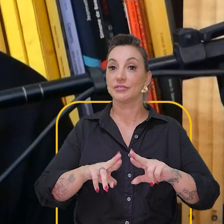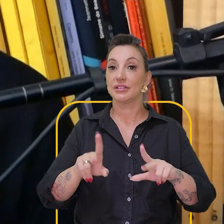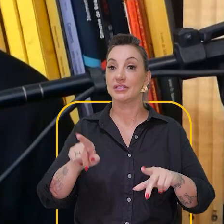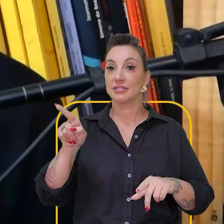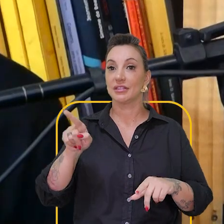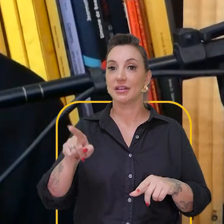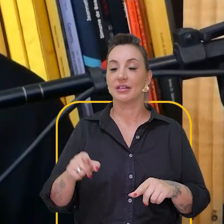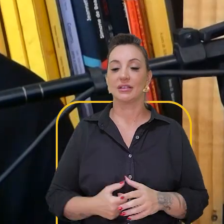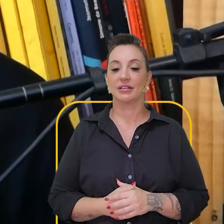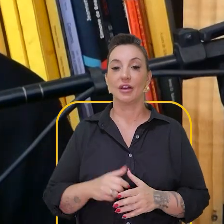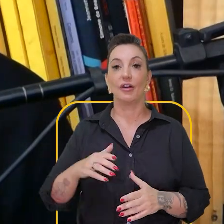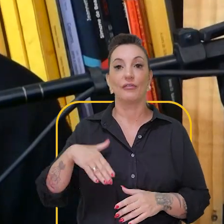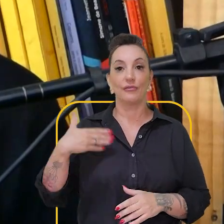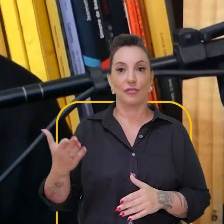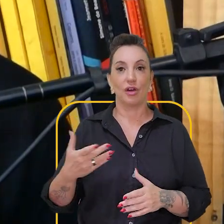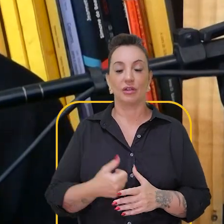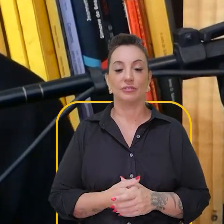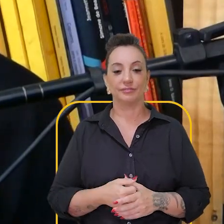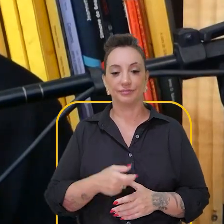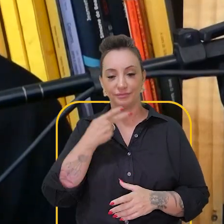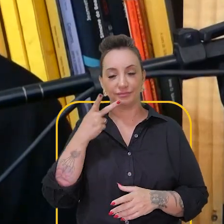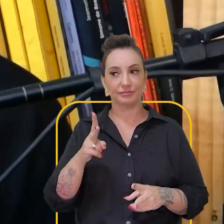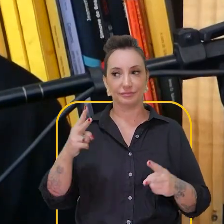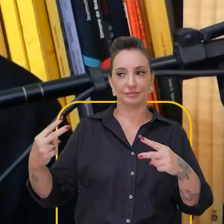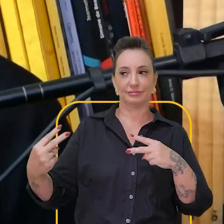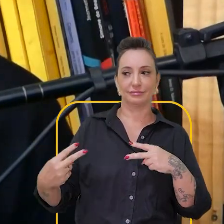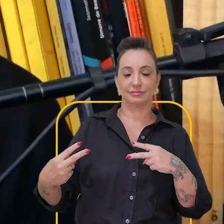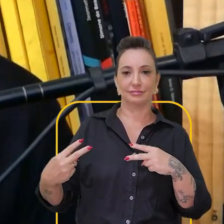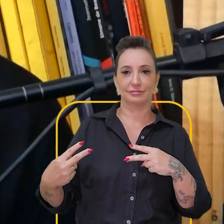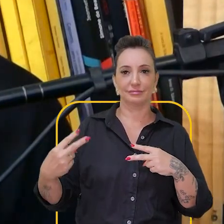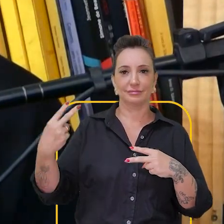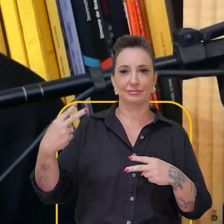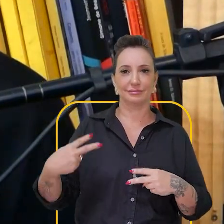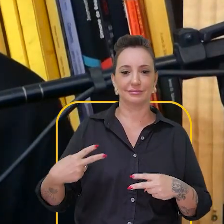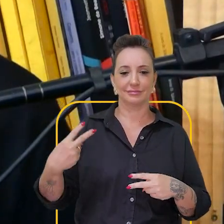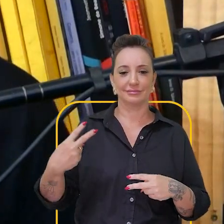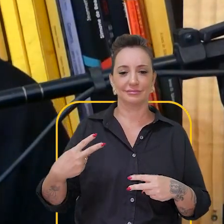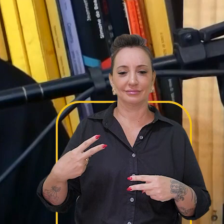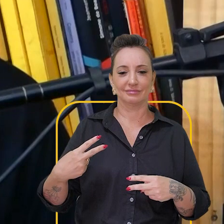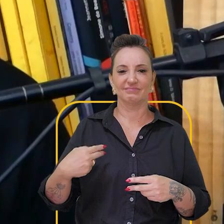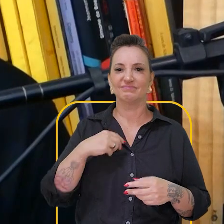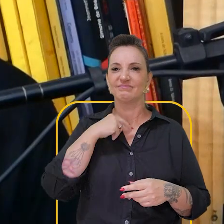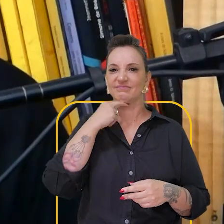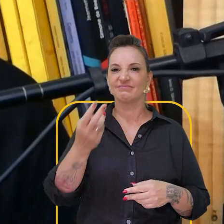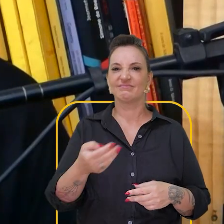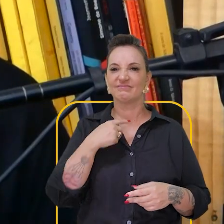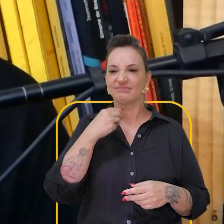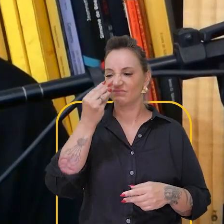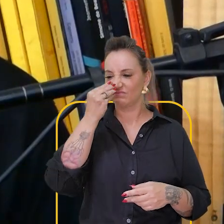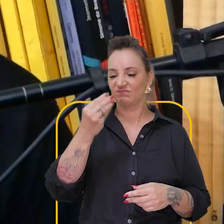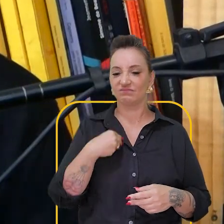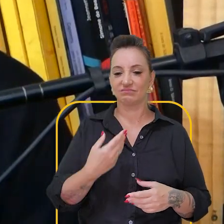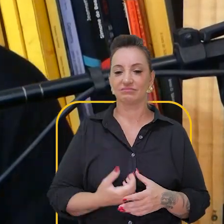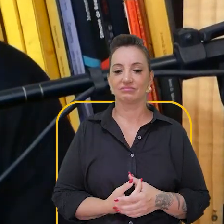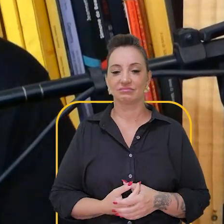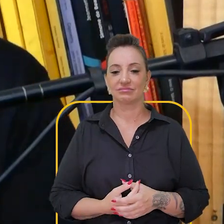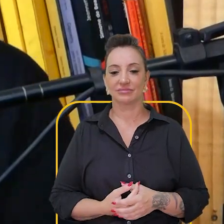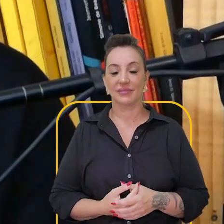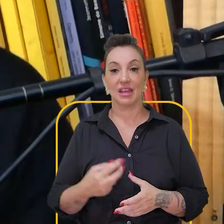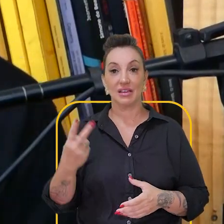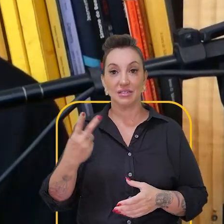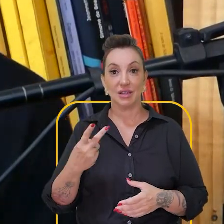bola é na segunda terceira vez aí o pessoal olhava falava ih cara tem brasileiro aí tem brasileiro então houve